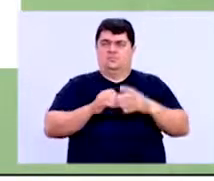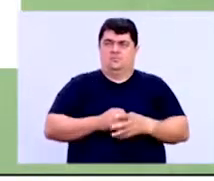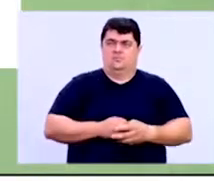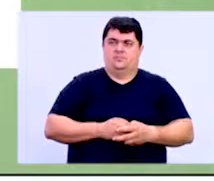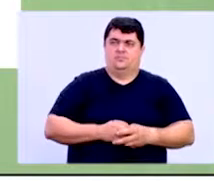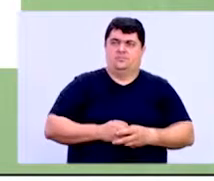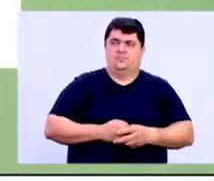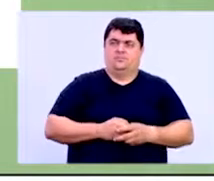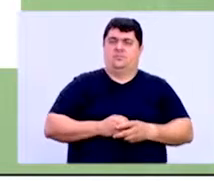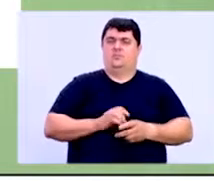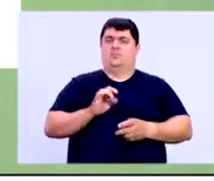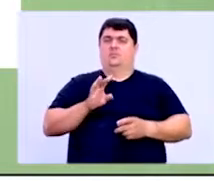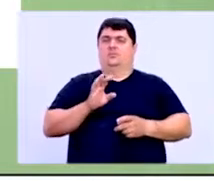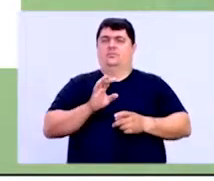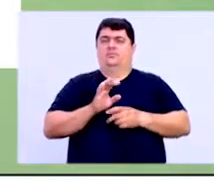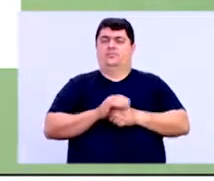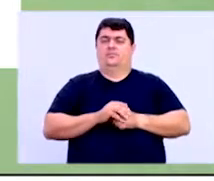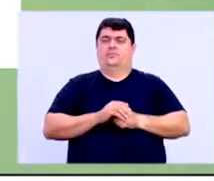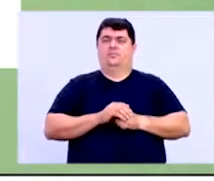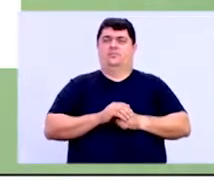E só para